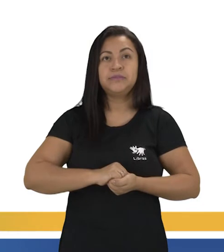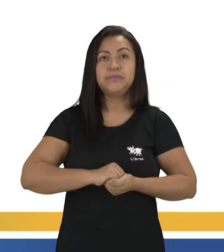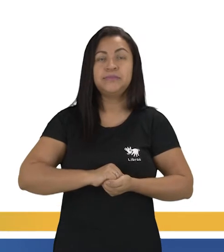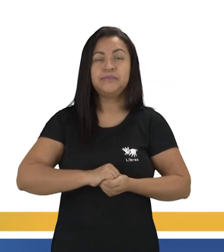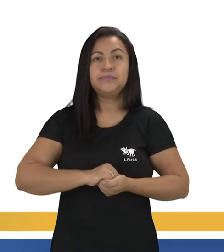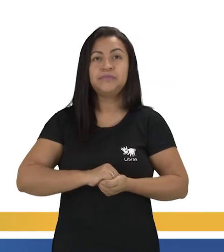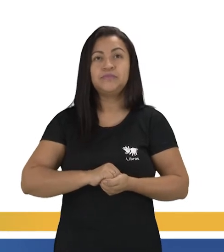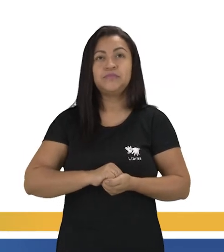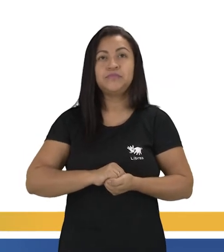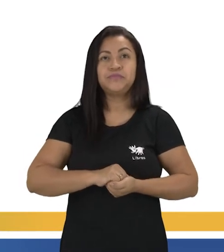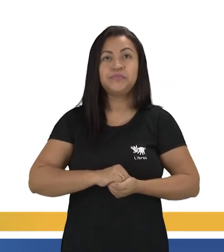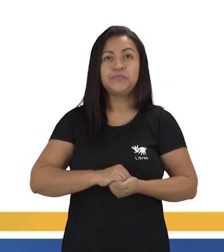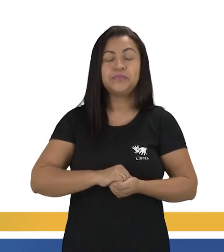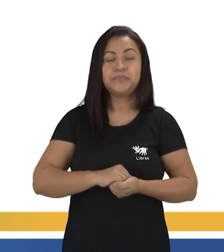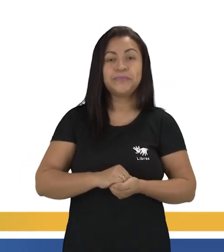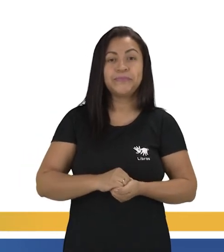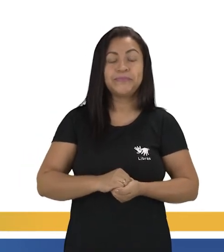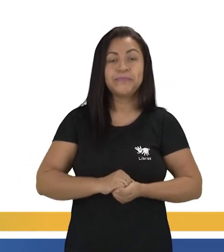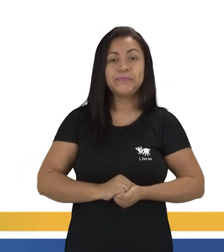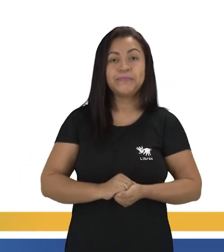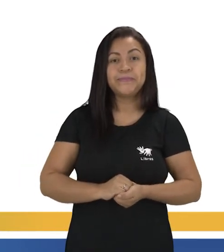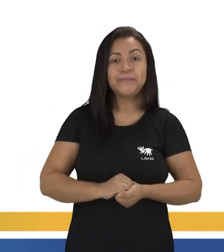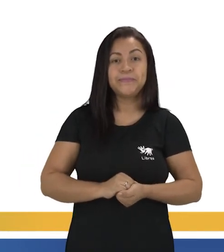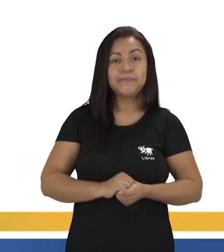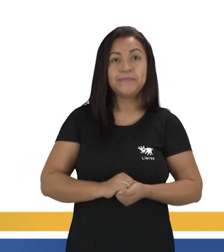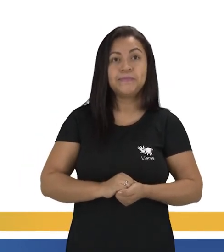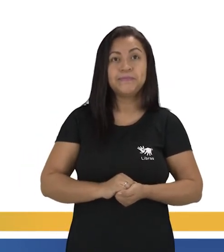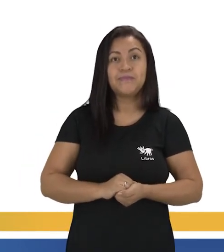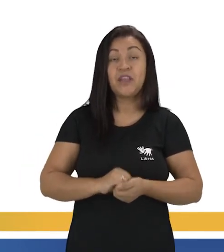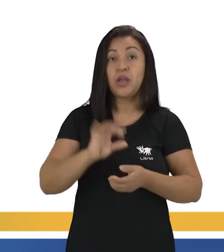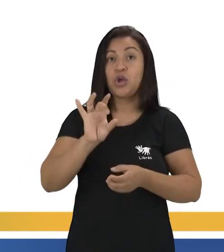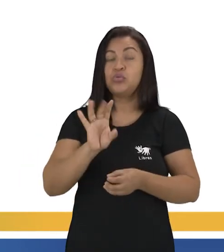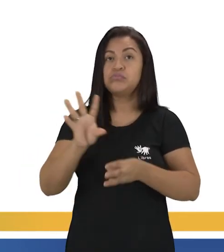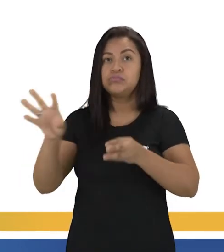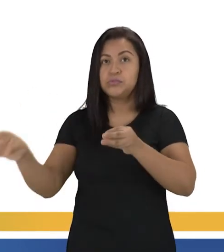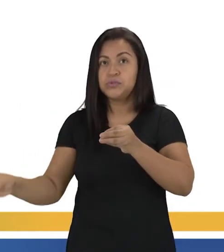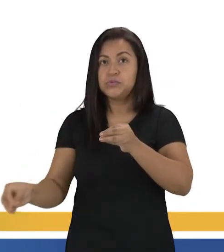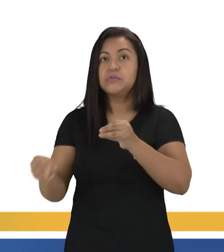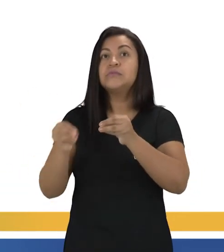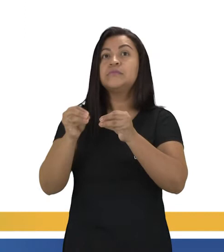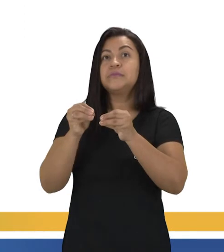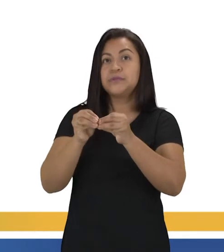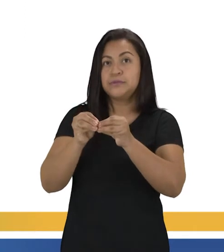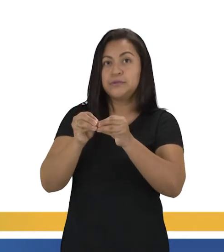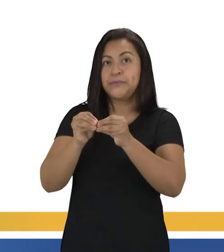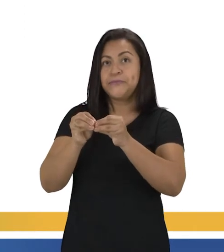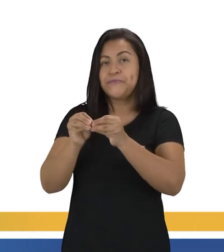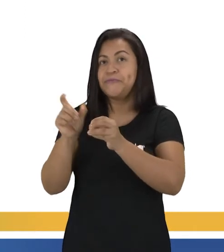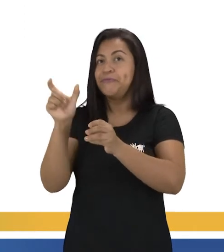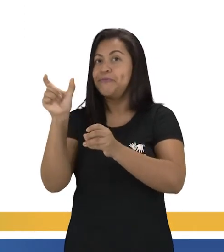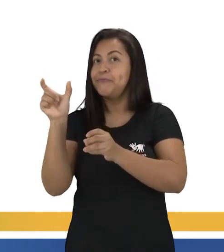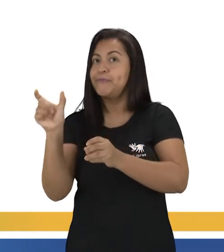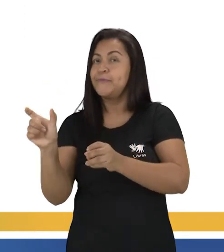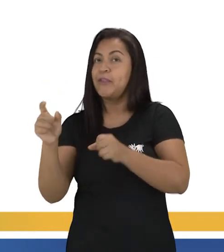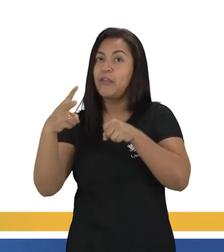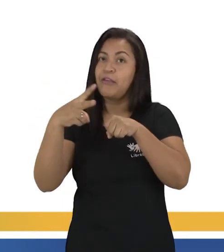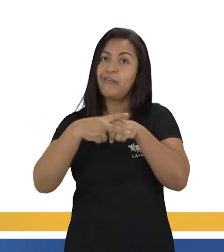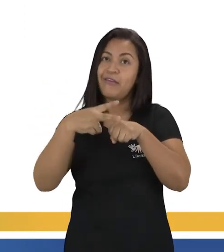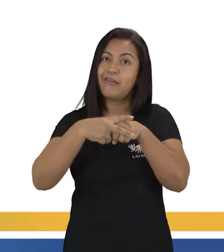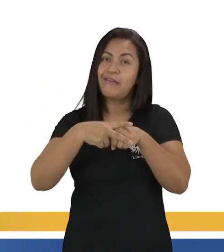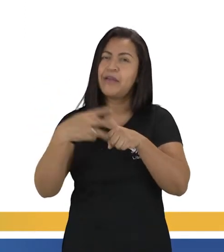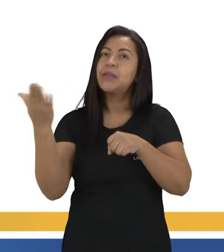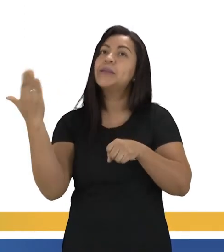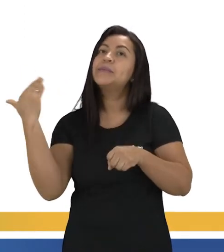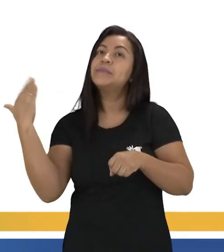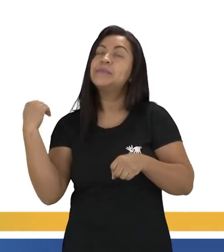cinema, the film, e nós vamos completar, start. Colocar o verbo na forma do